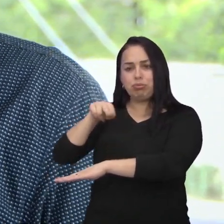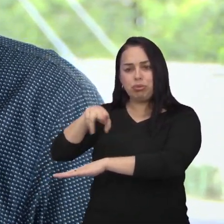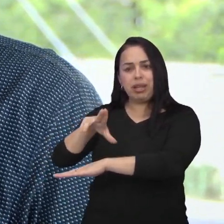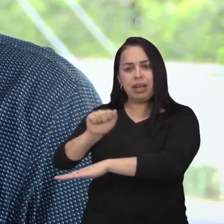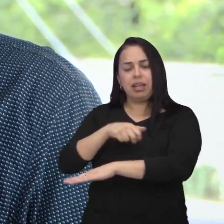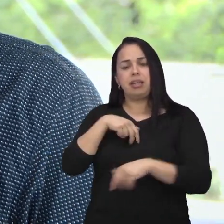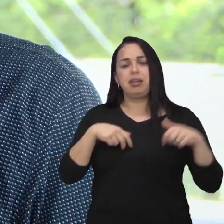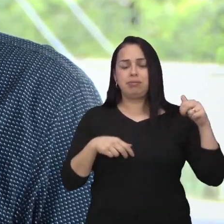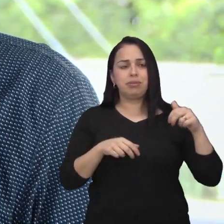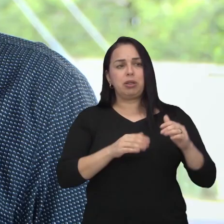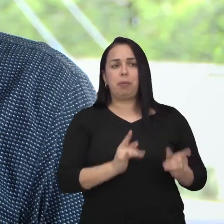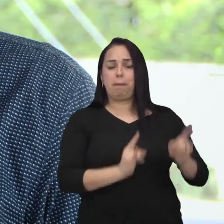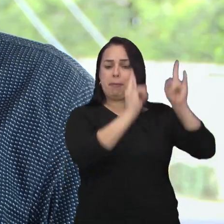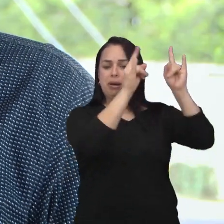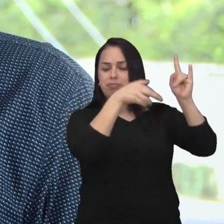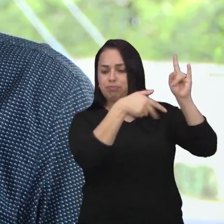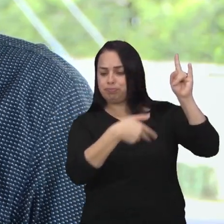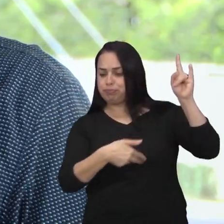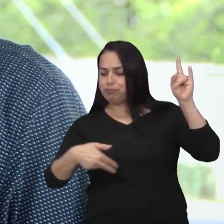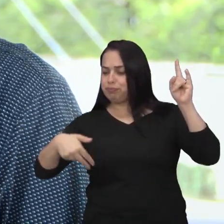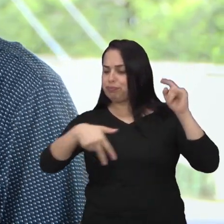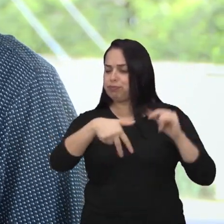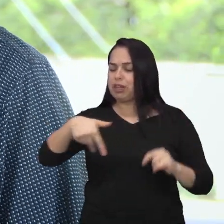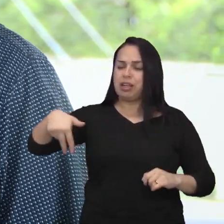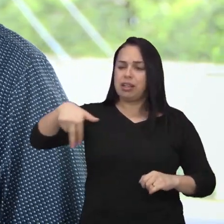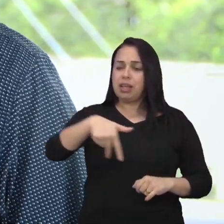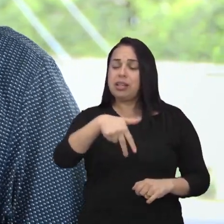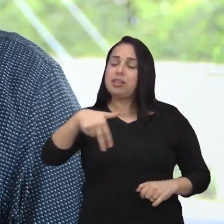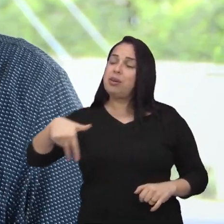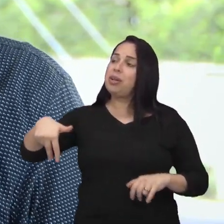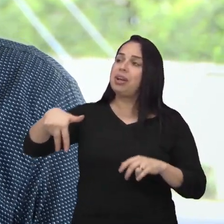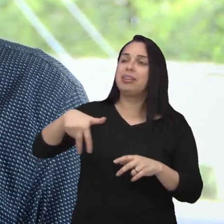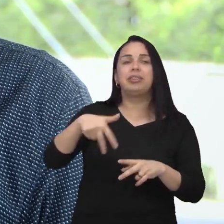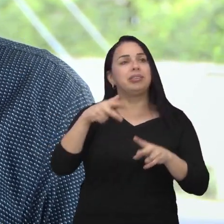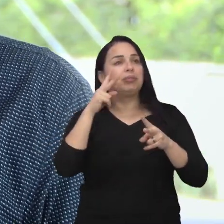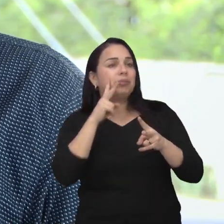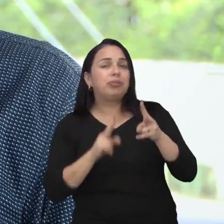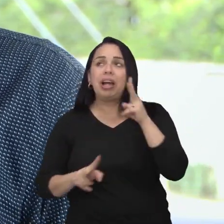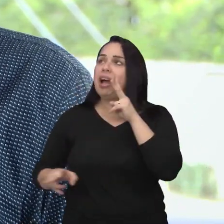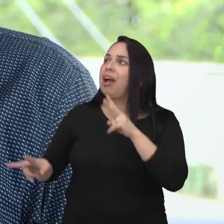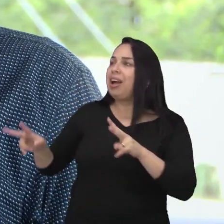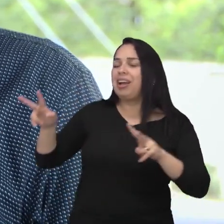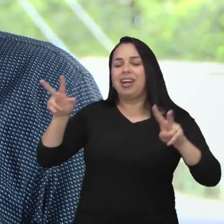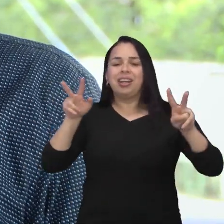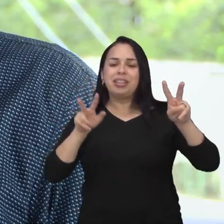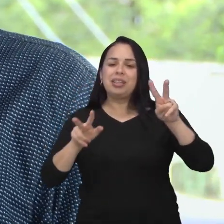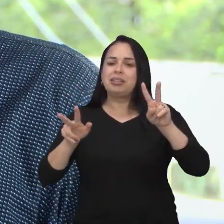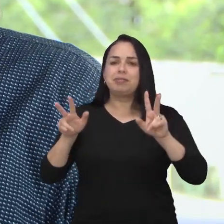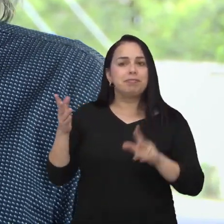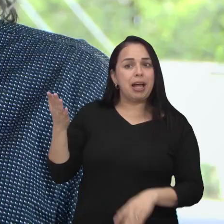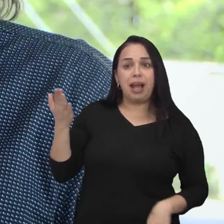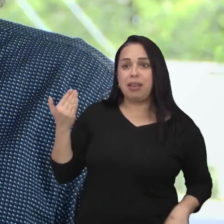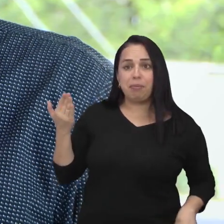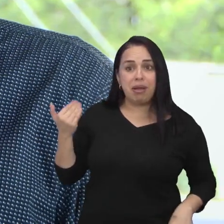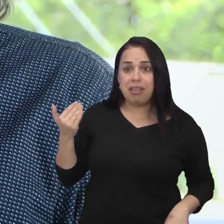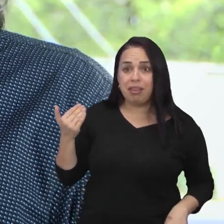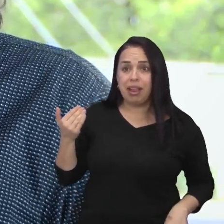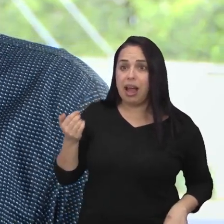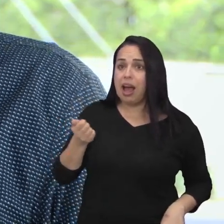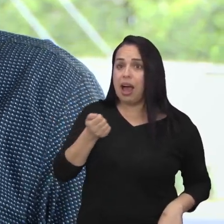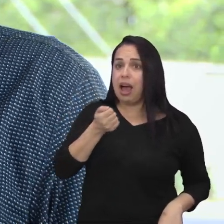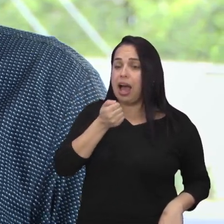a pé. E cada dia eu fazia um percurso, ia curtindo a cidade. E ainda não